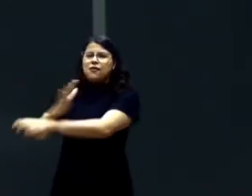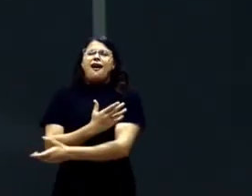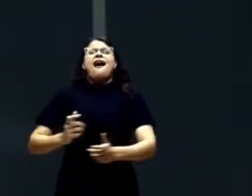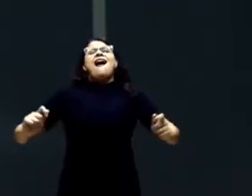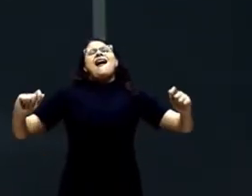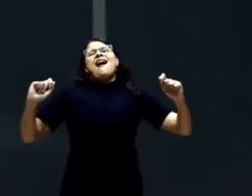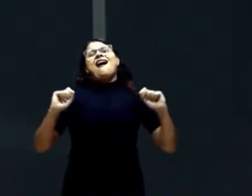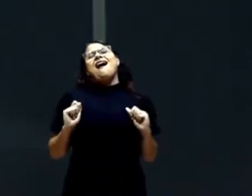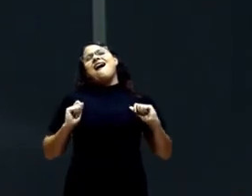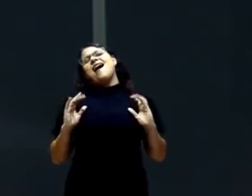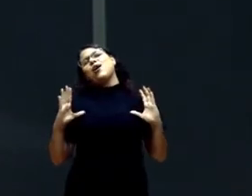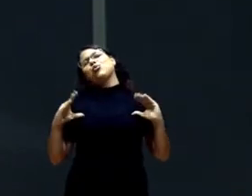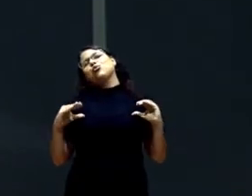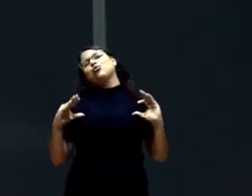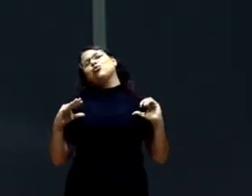bom.